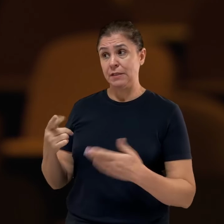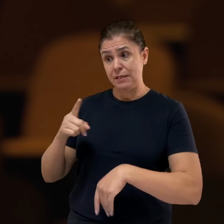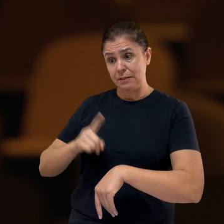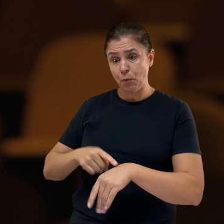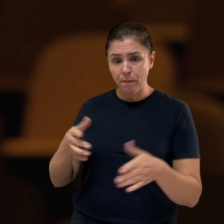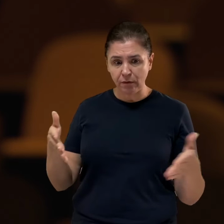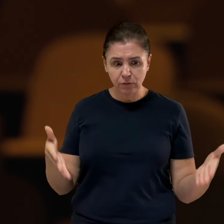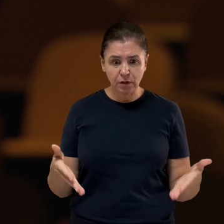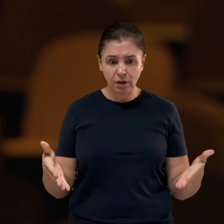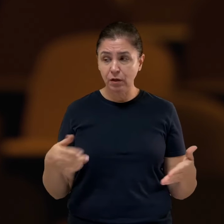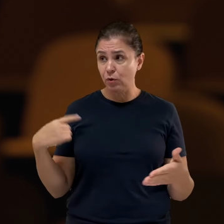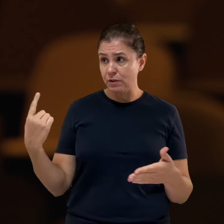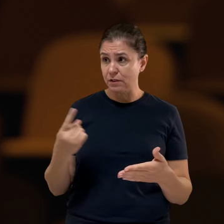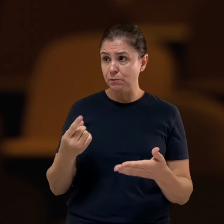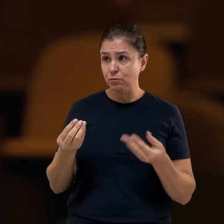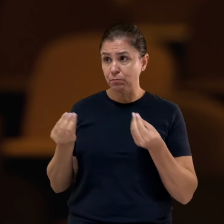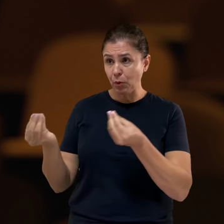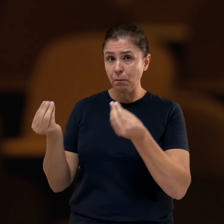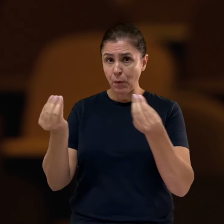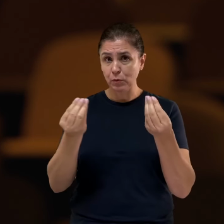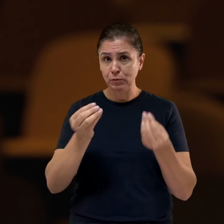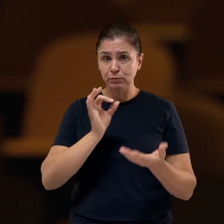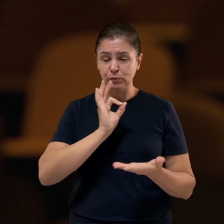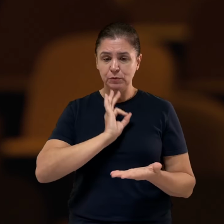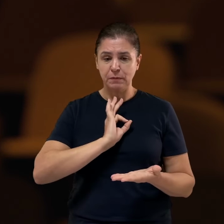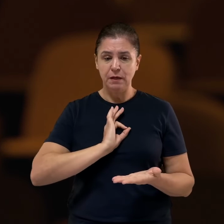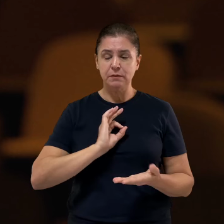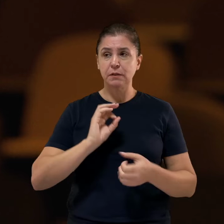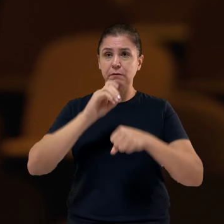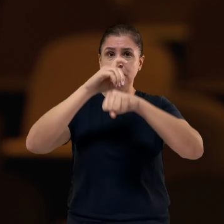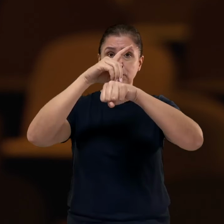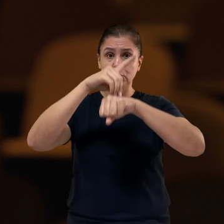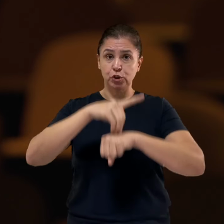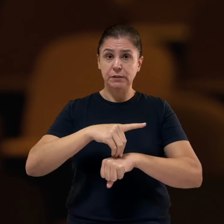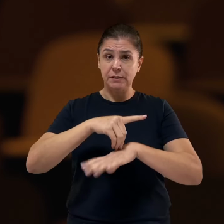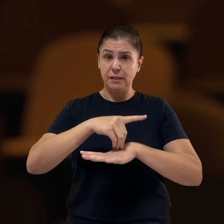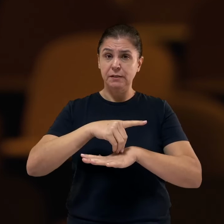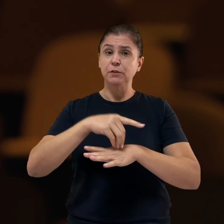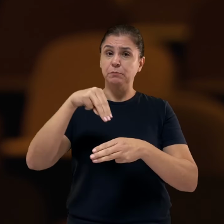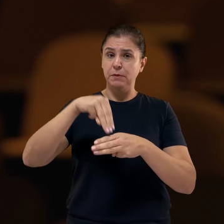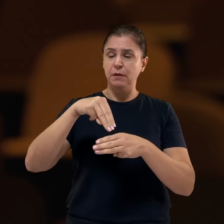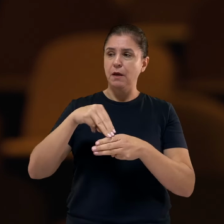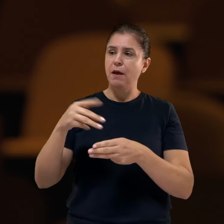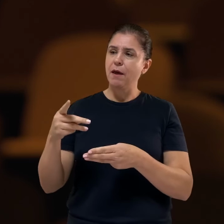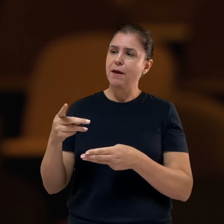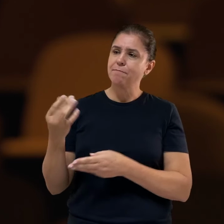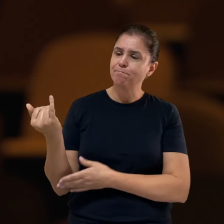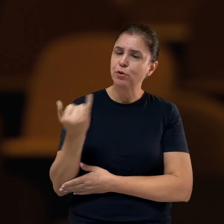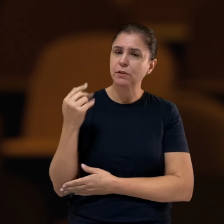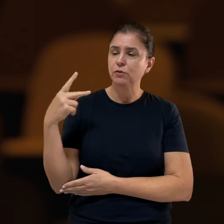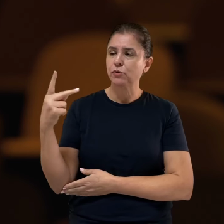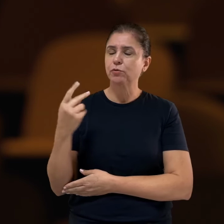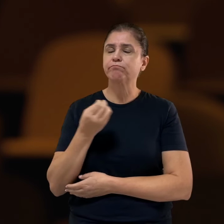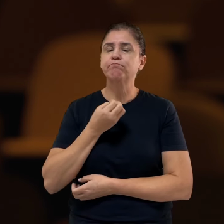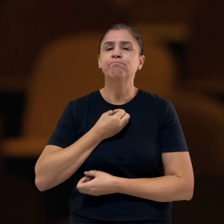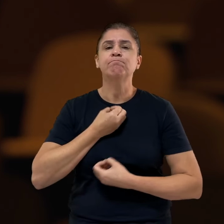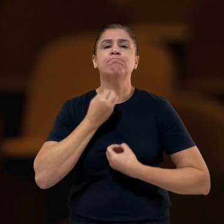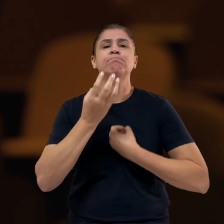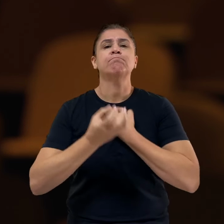a gente está propondo para vocês, na Arquidiocese de Maringá, um espaço como esse é muito importante, porque o senhor verbaliza